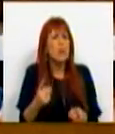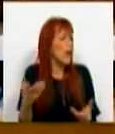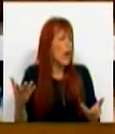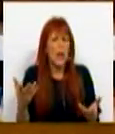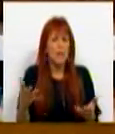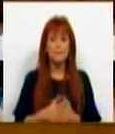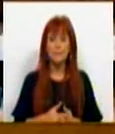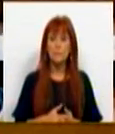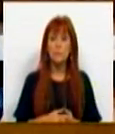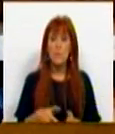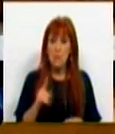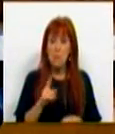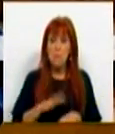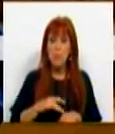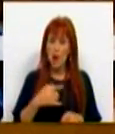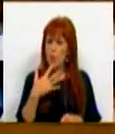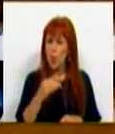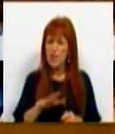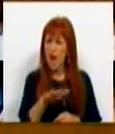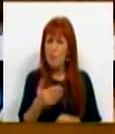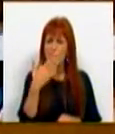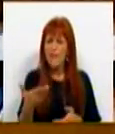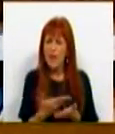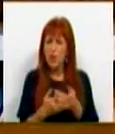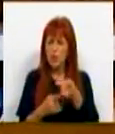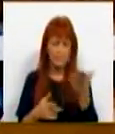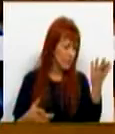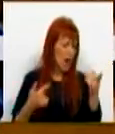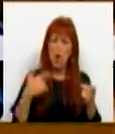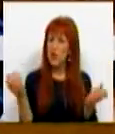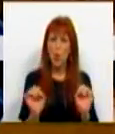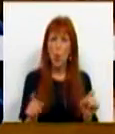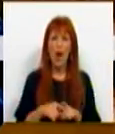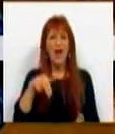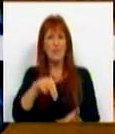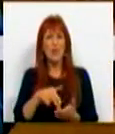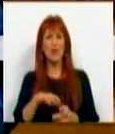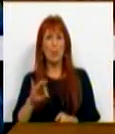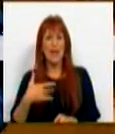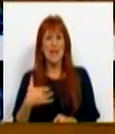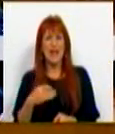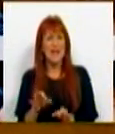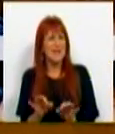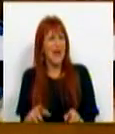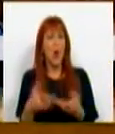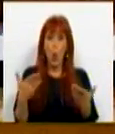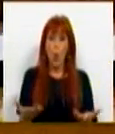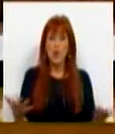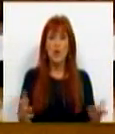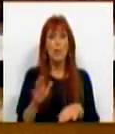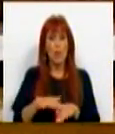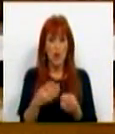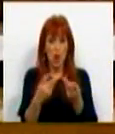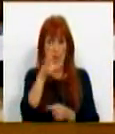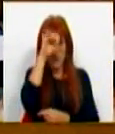Estado? Será porque não acreditam no cenário macro? Ora bem, nós não temos a posição do PSD e do CDS hoje sobre